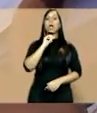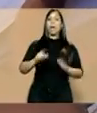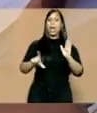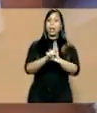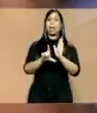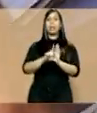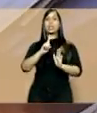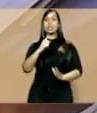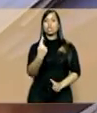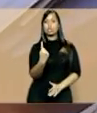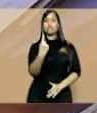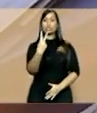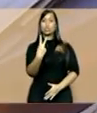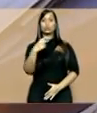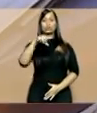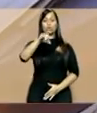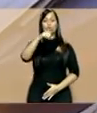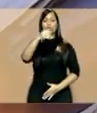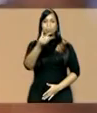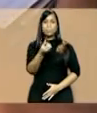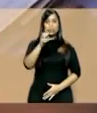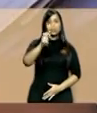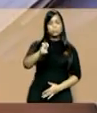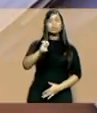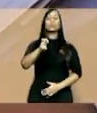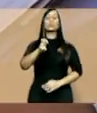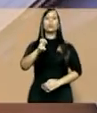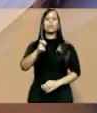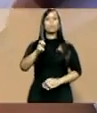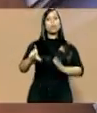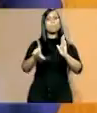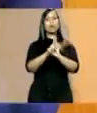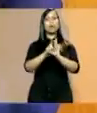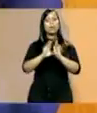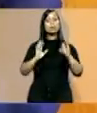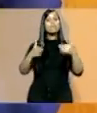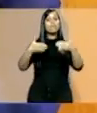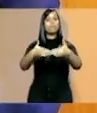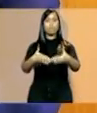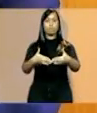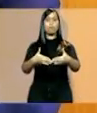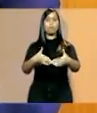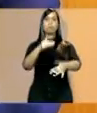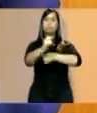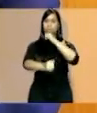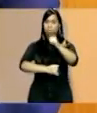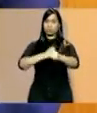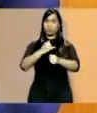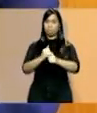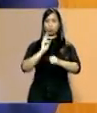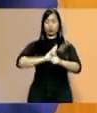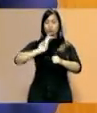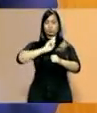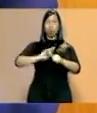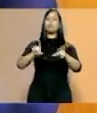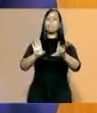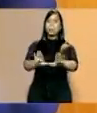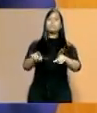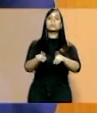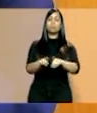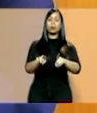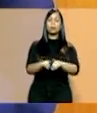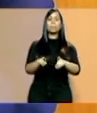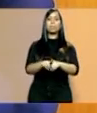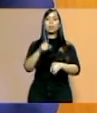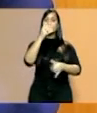Lei 12965 de 2014, que é uma lei específica não só para usuários de internet, mas também para